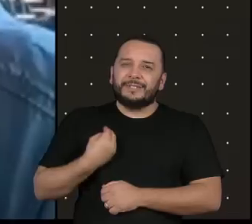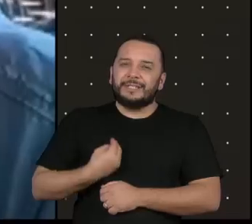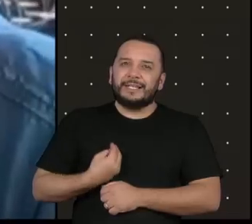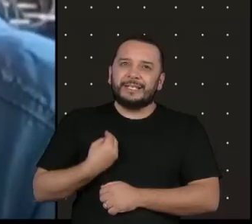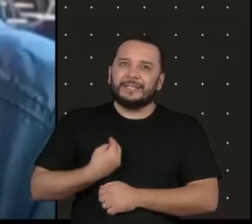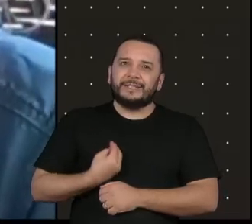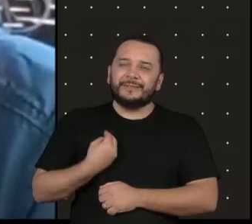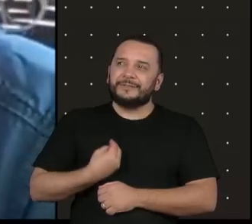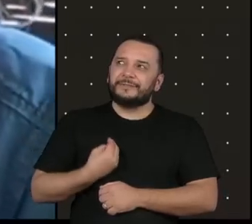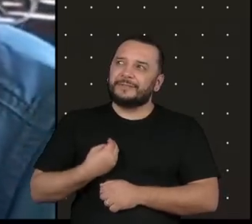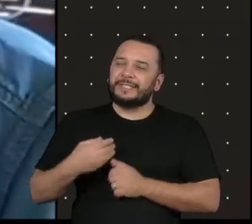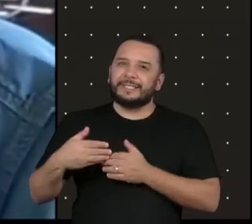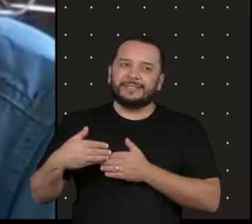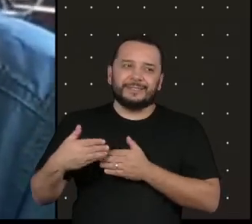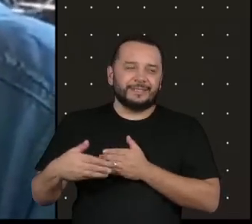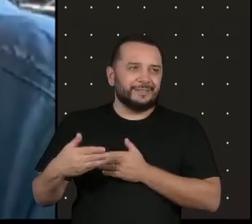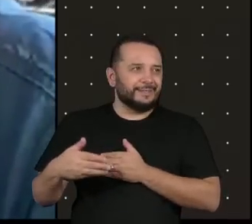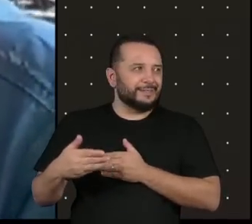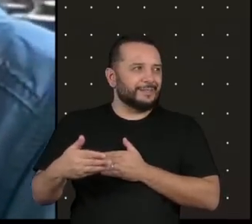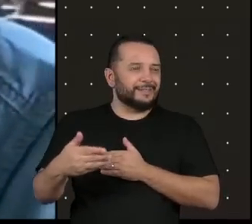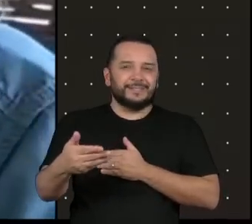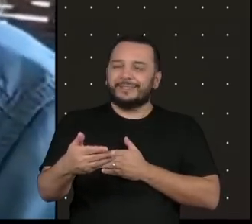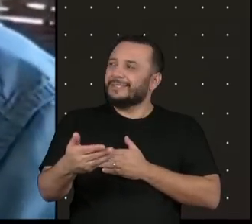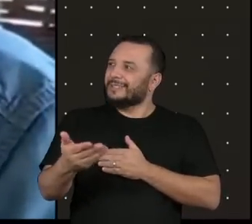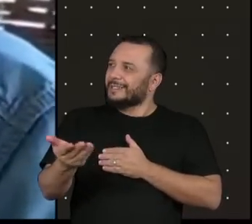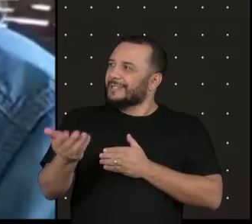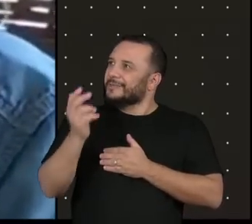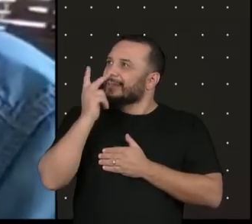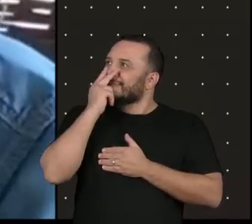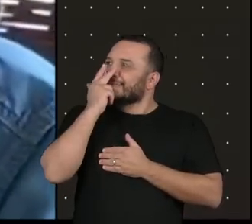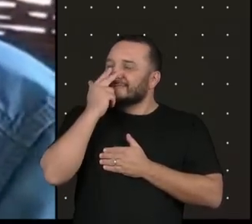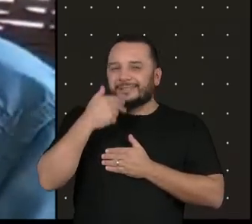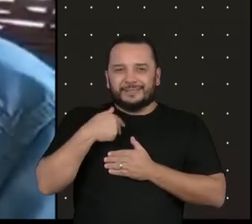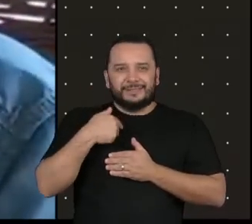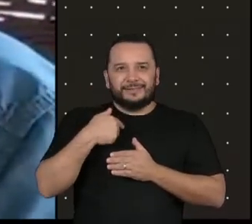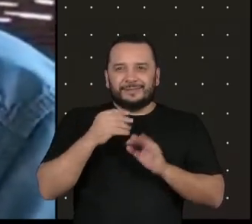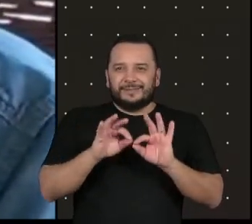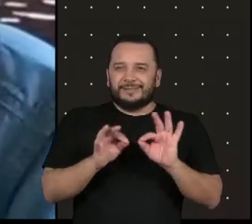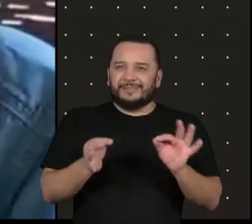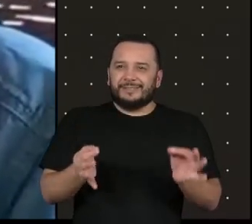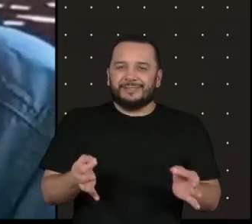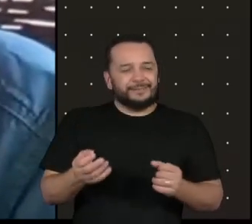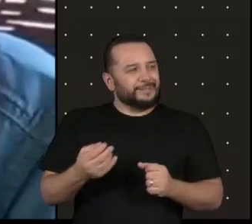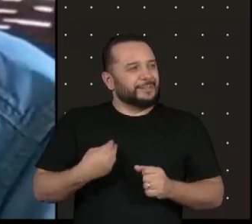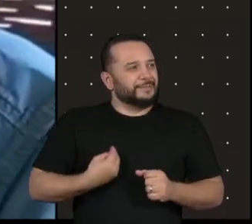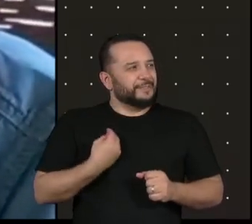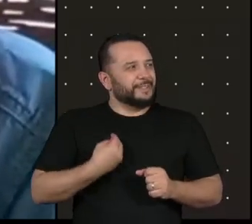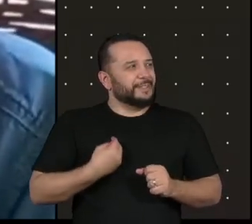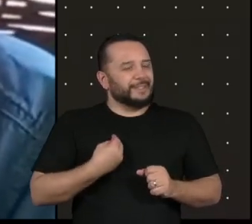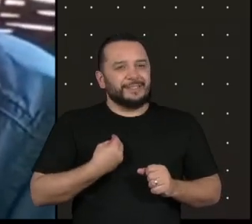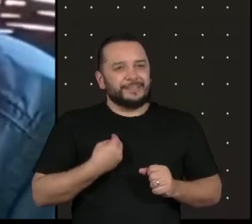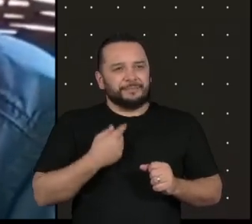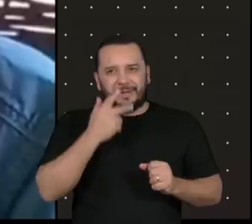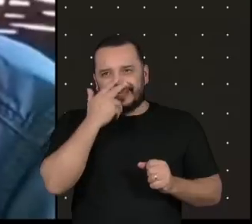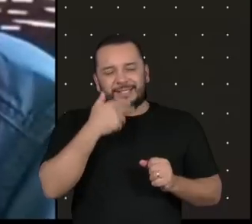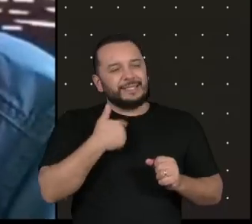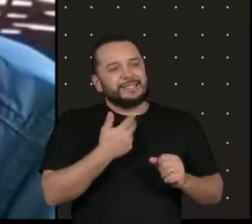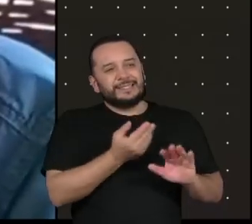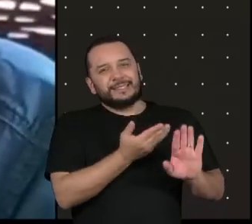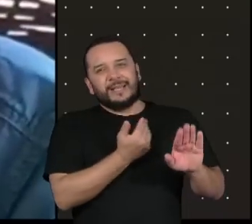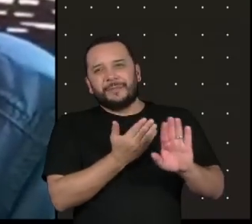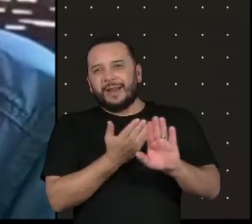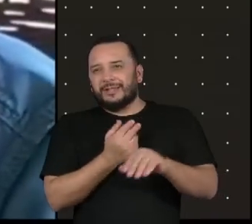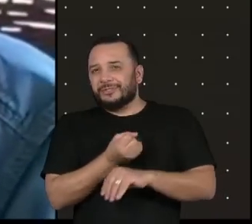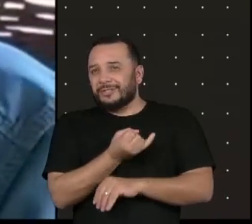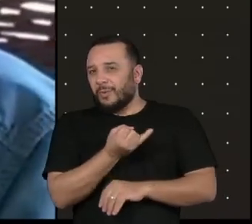vivessem uma vida separada, mas que se integra muito bem aquilo